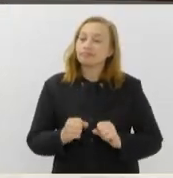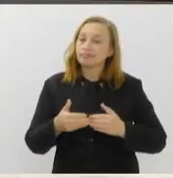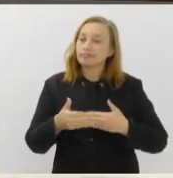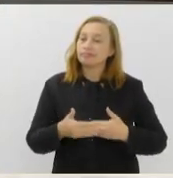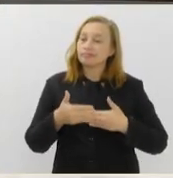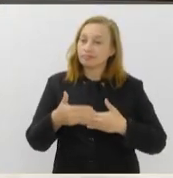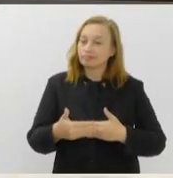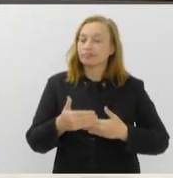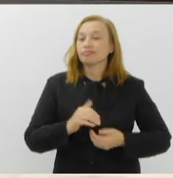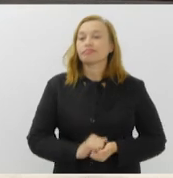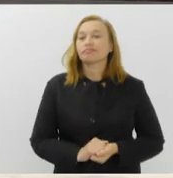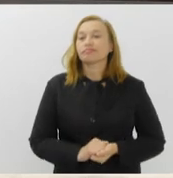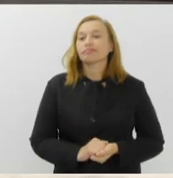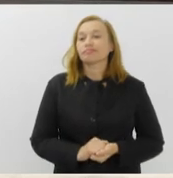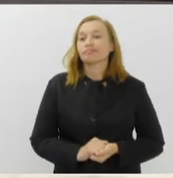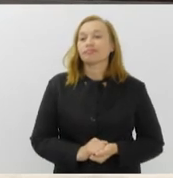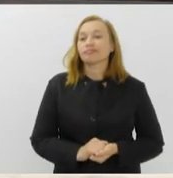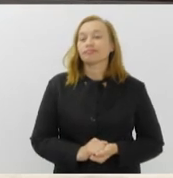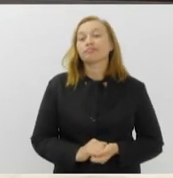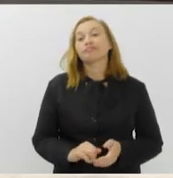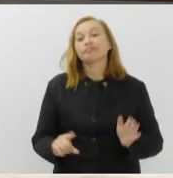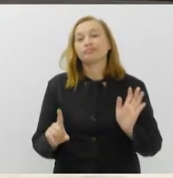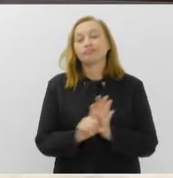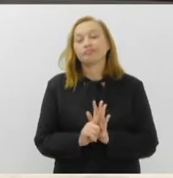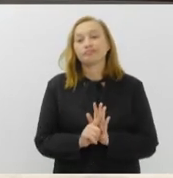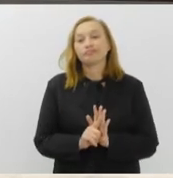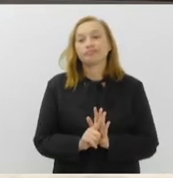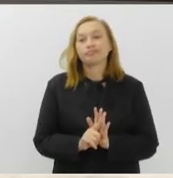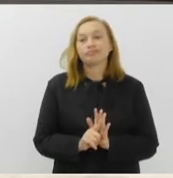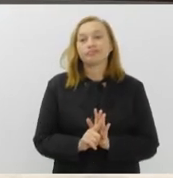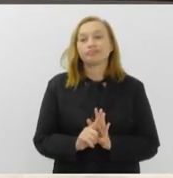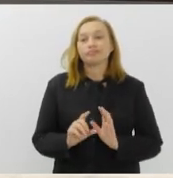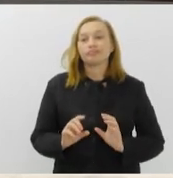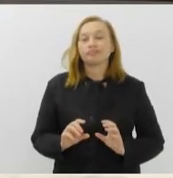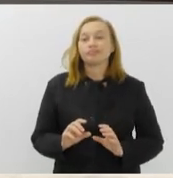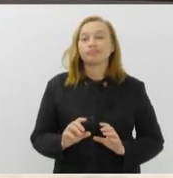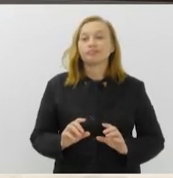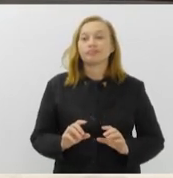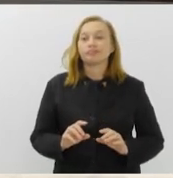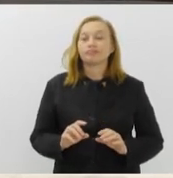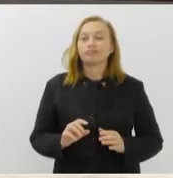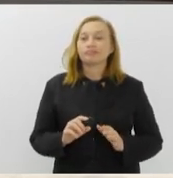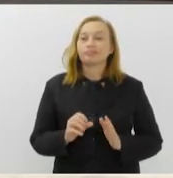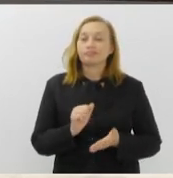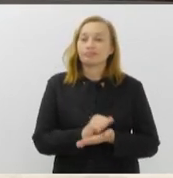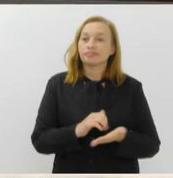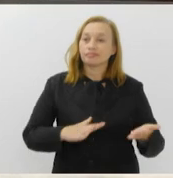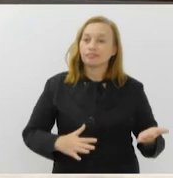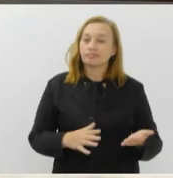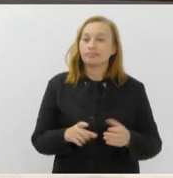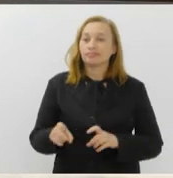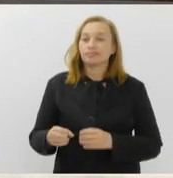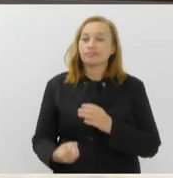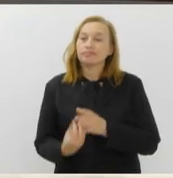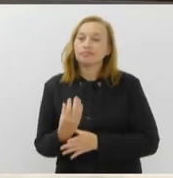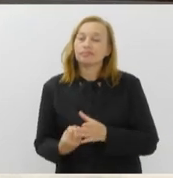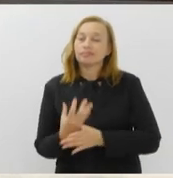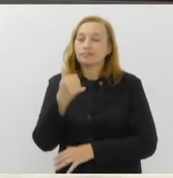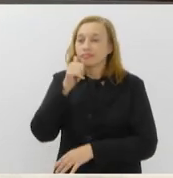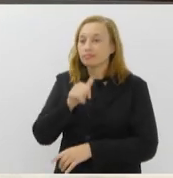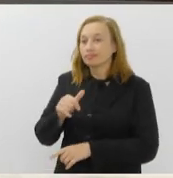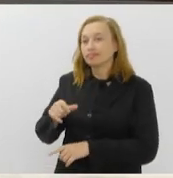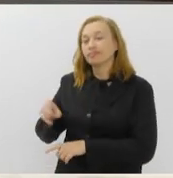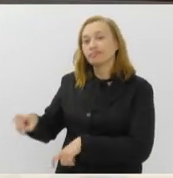avançar na lei que busca fomentar a atividade produtiva das mulheres do campo,